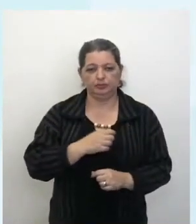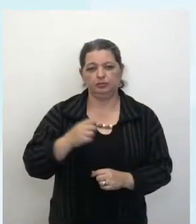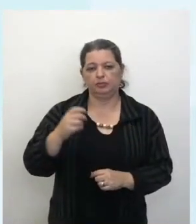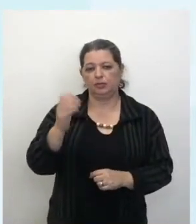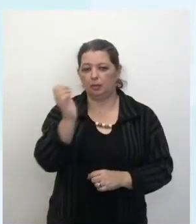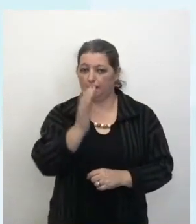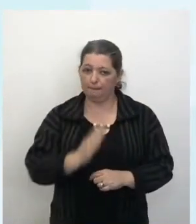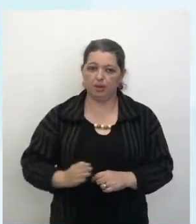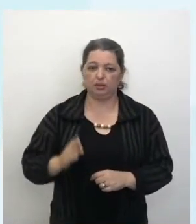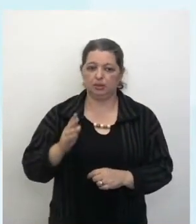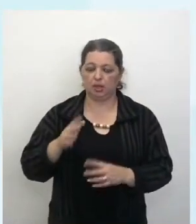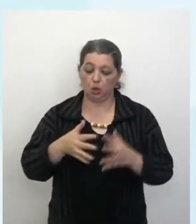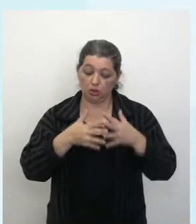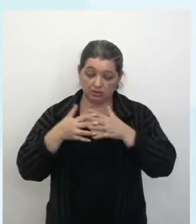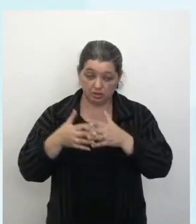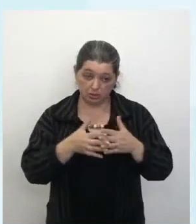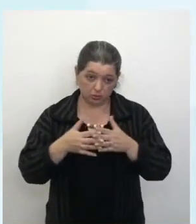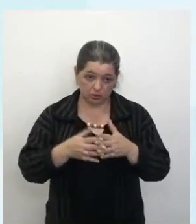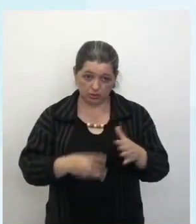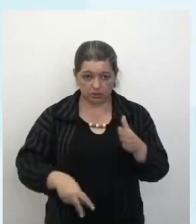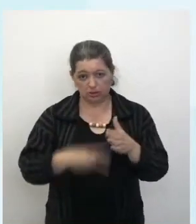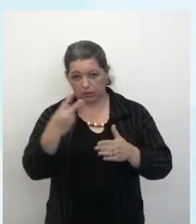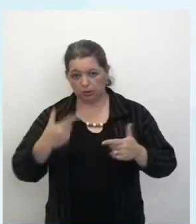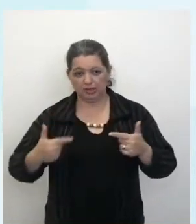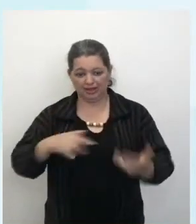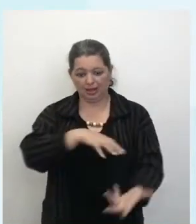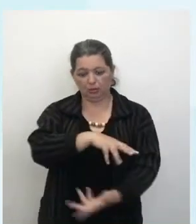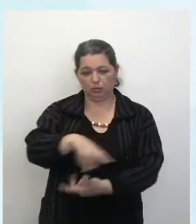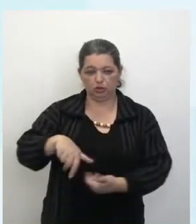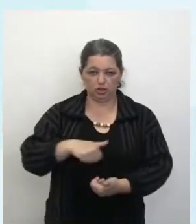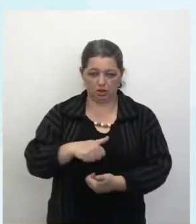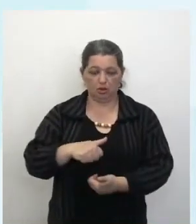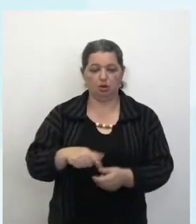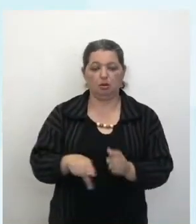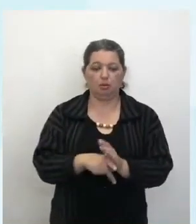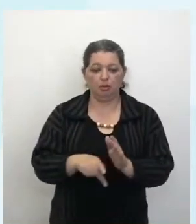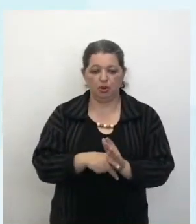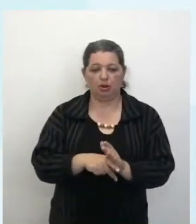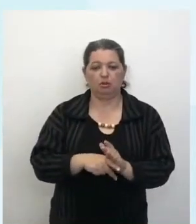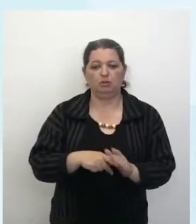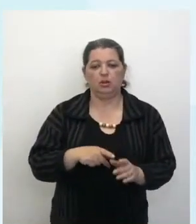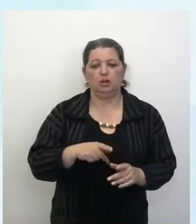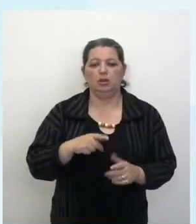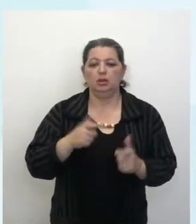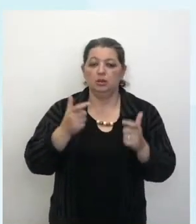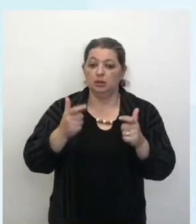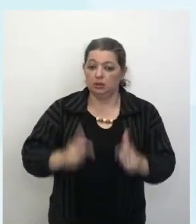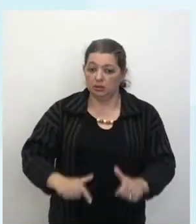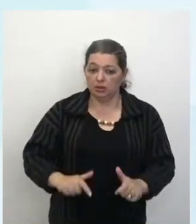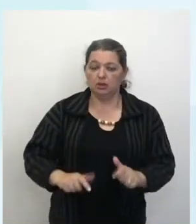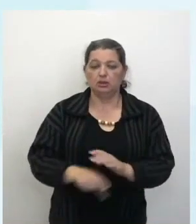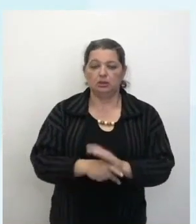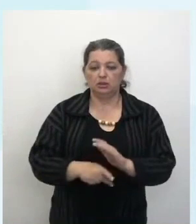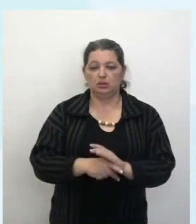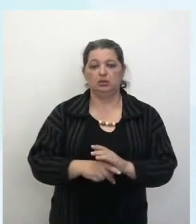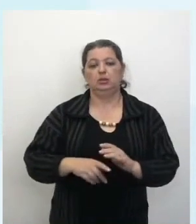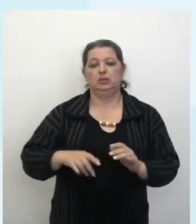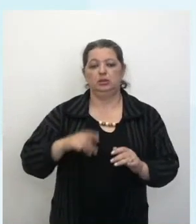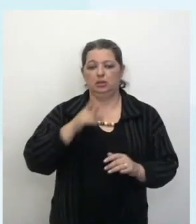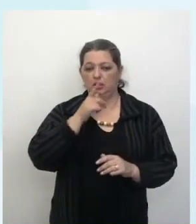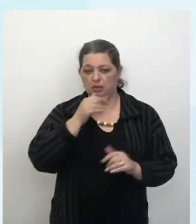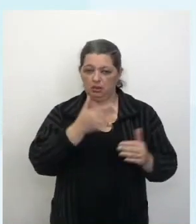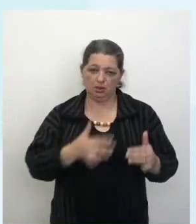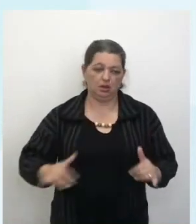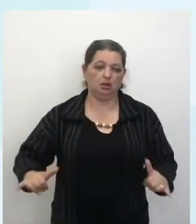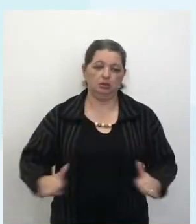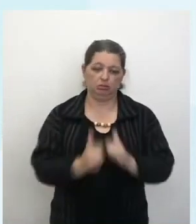Unidos durante a segunda guerra mundial da companhia Vale do Rio Doce e da hidrelétrica de